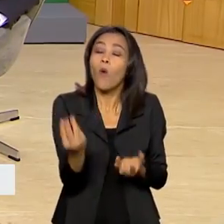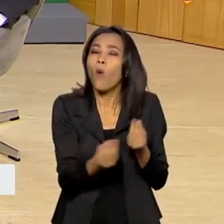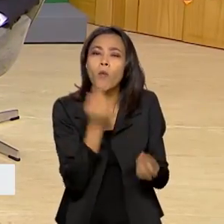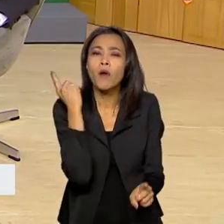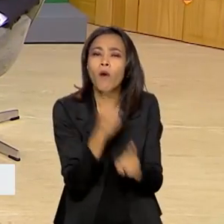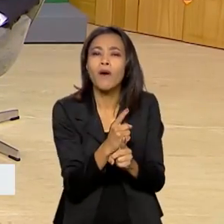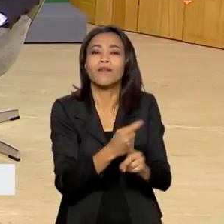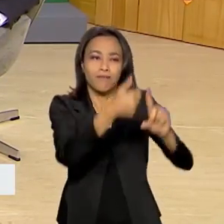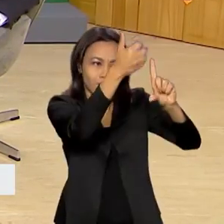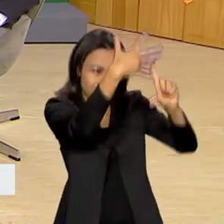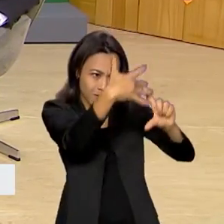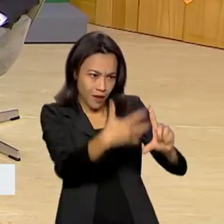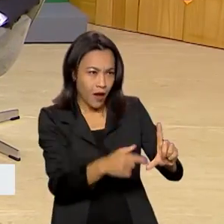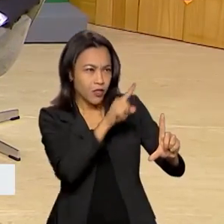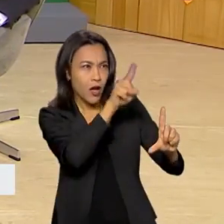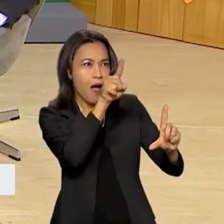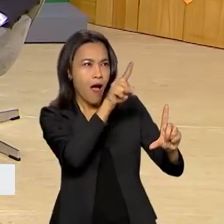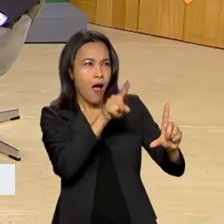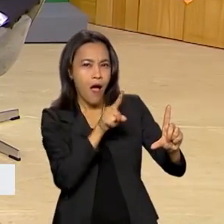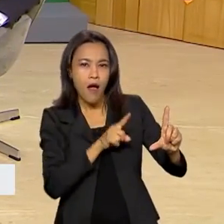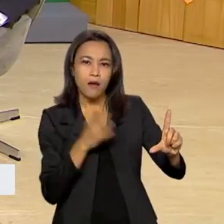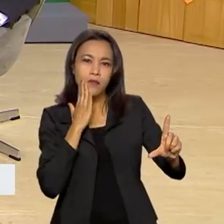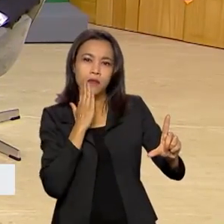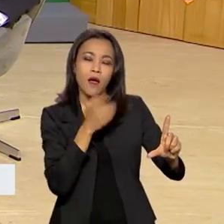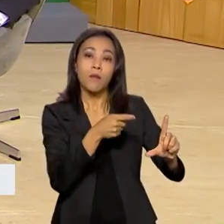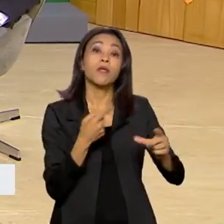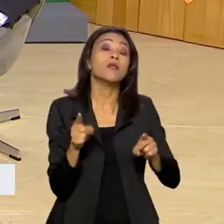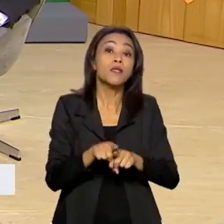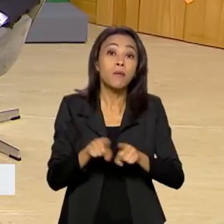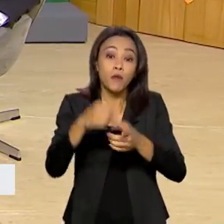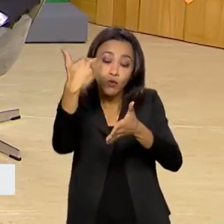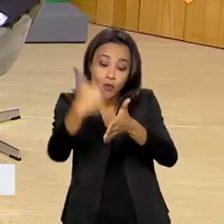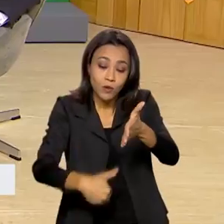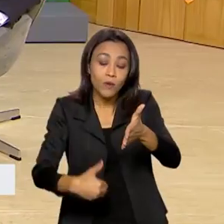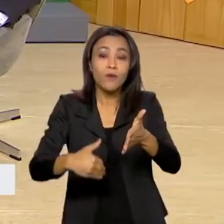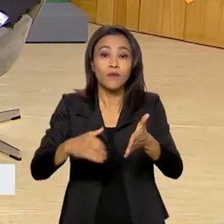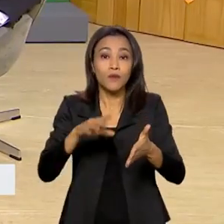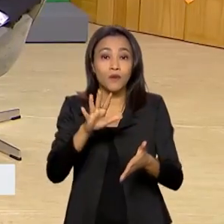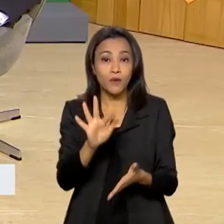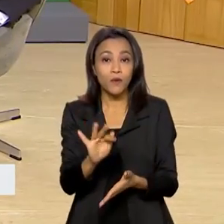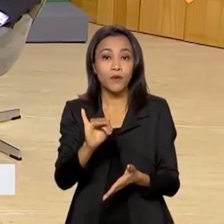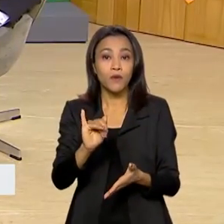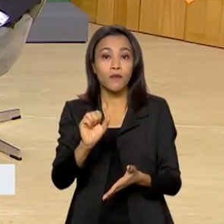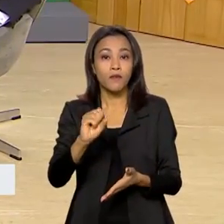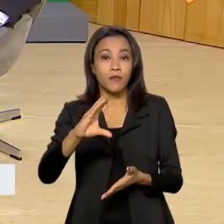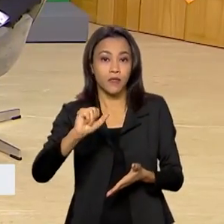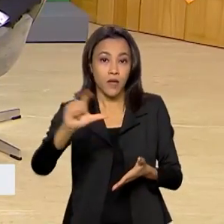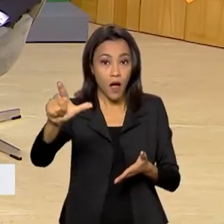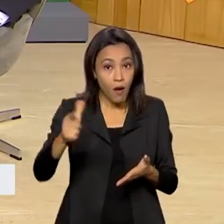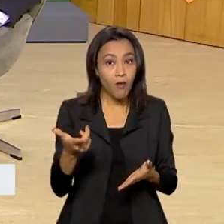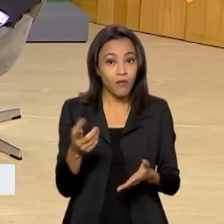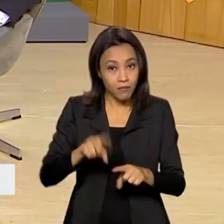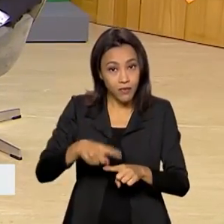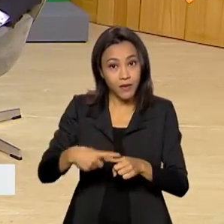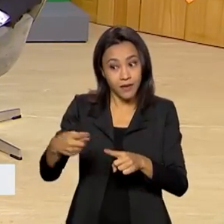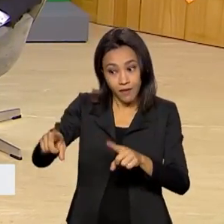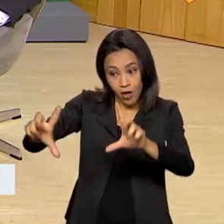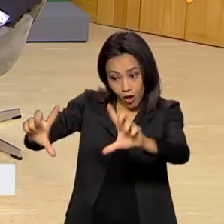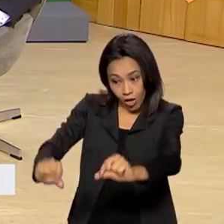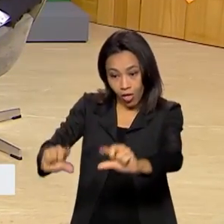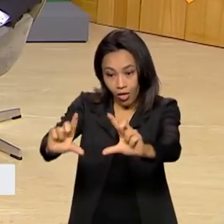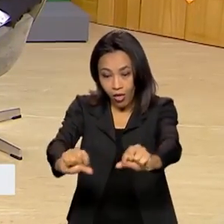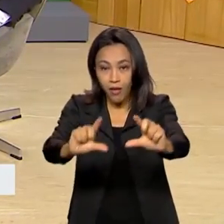um incentivo fiscal para isso que ele pode deduzir ali o seu cms dessa mercadoria caso recolha esse